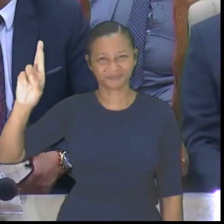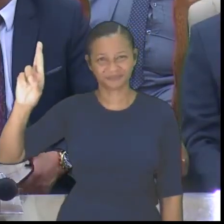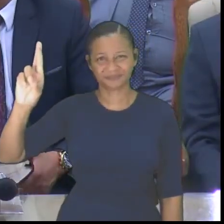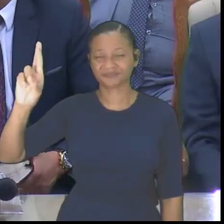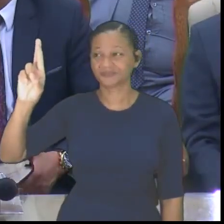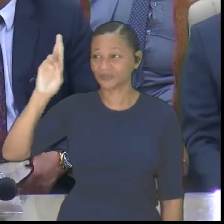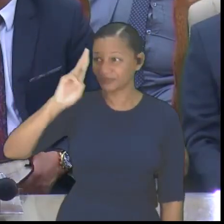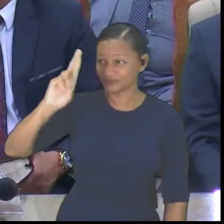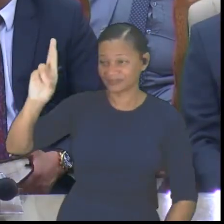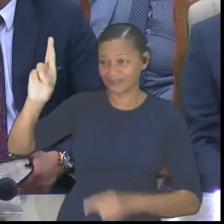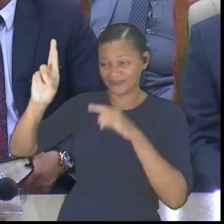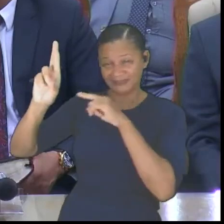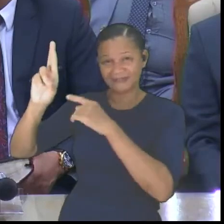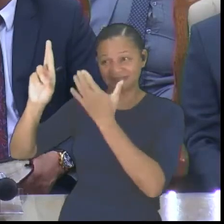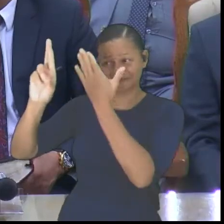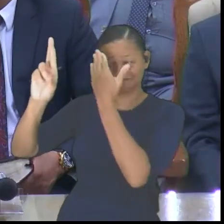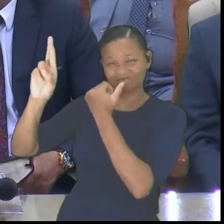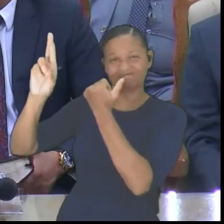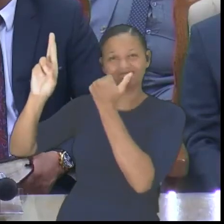aquele que nos chamou,